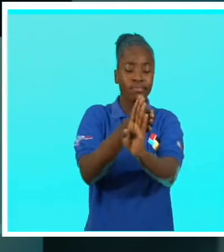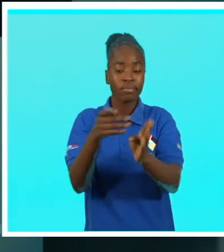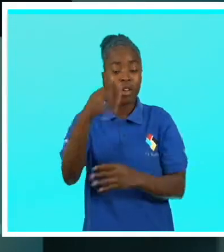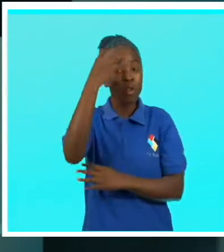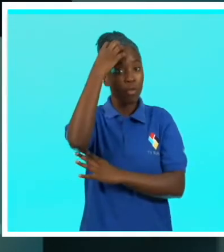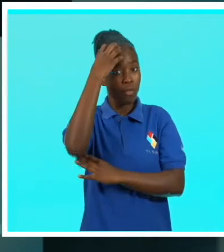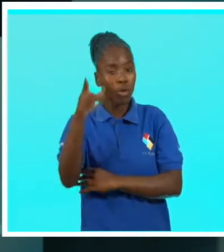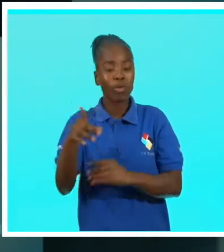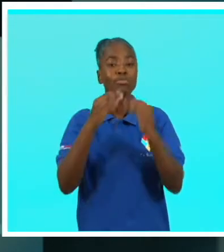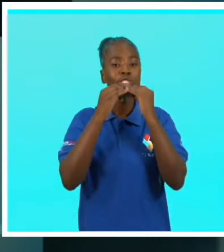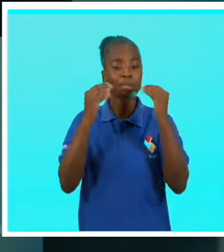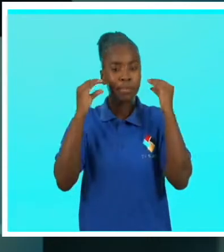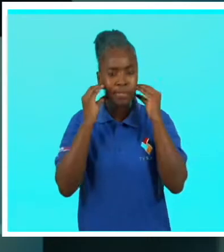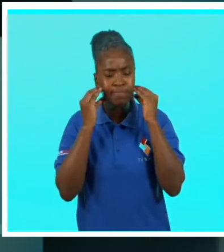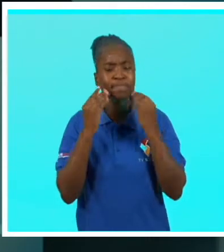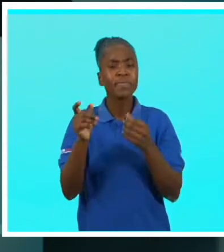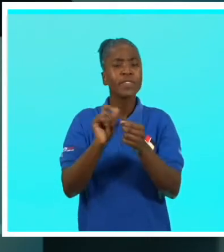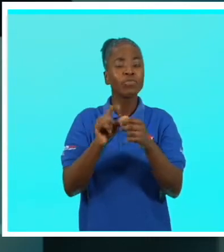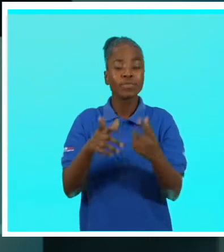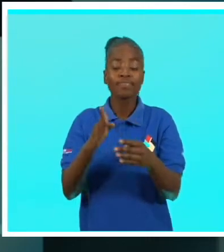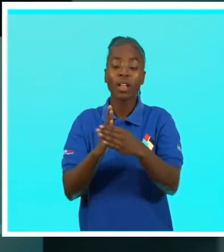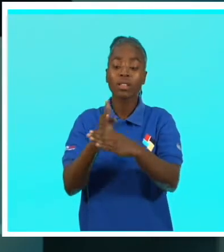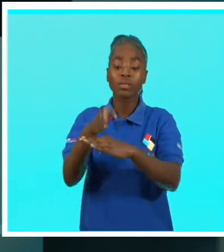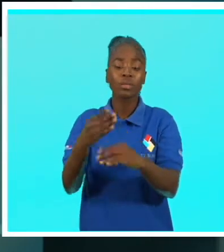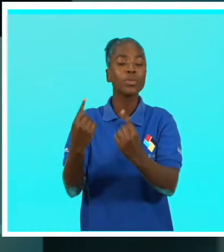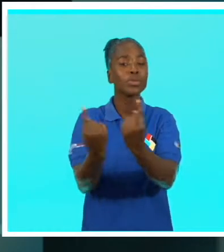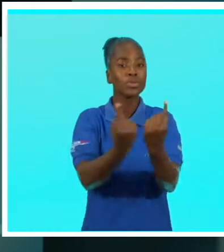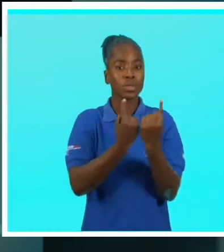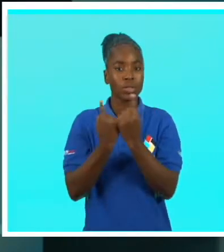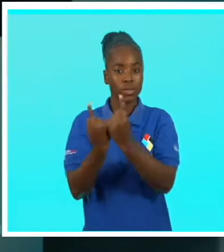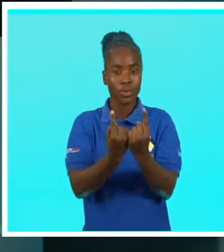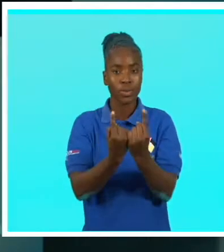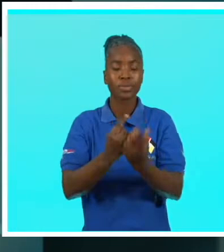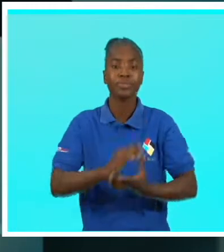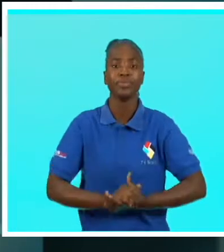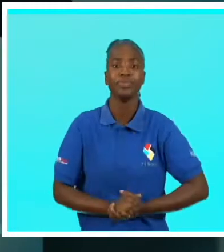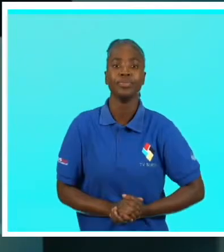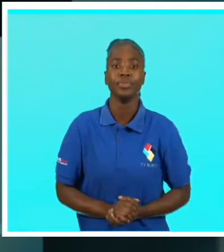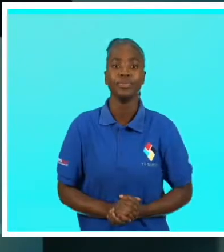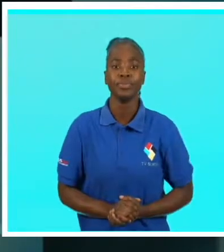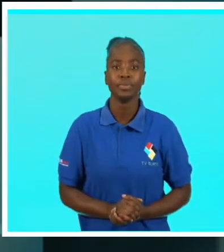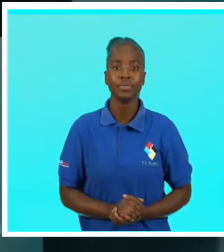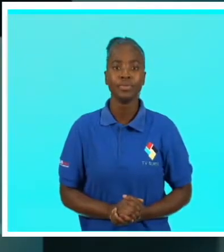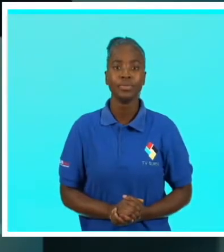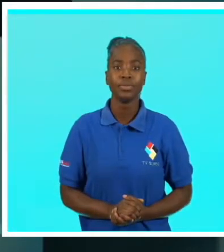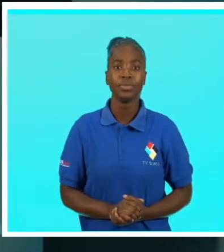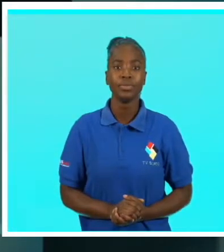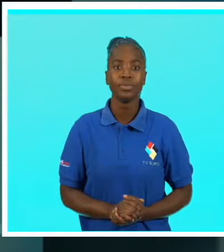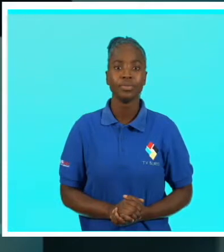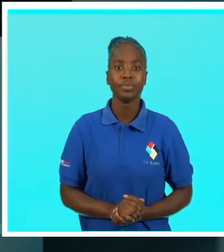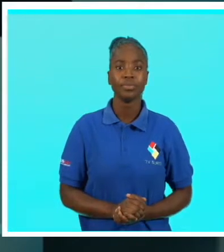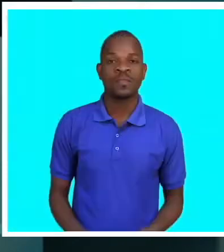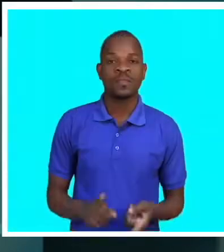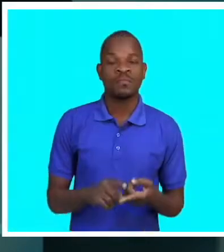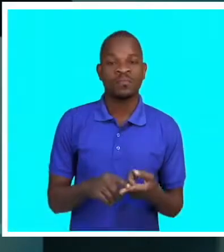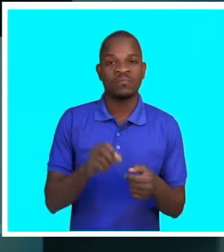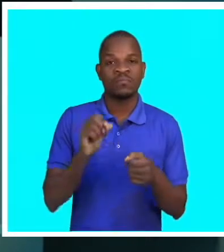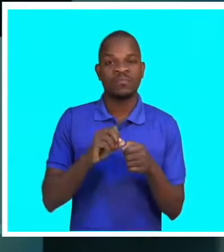criada com o objetivo de liderar as negociações com o governo moçambicano, para fazer face a esta situação.